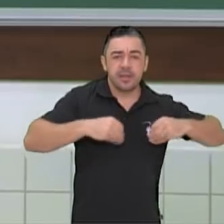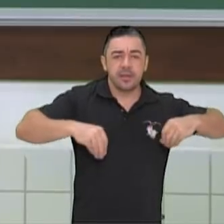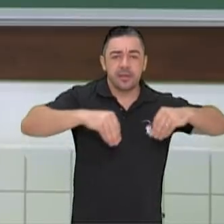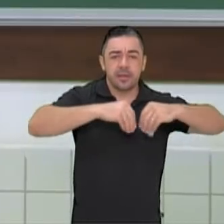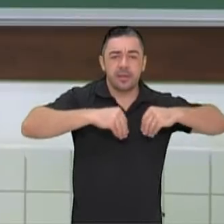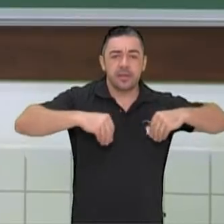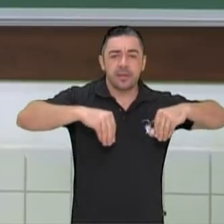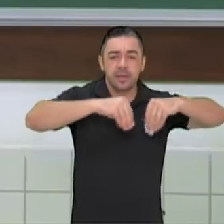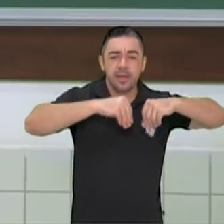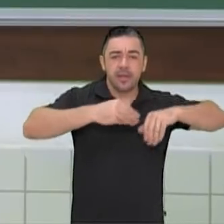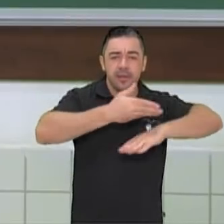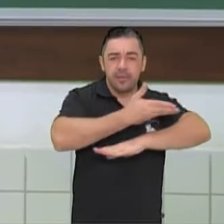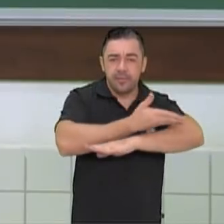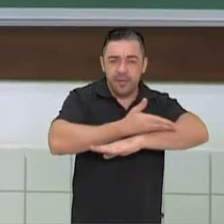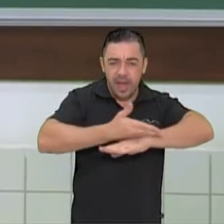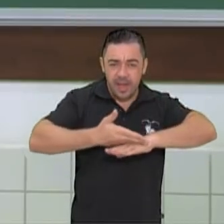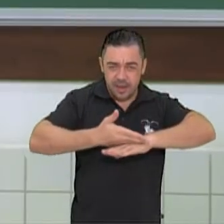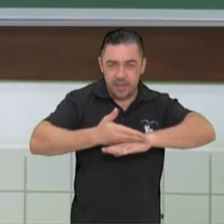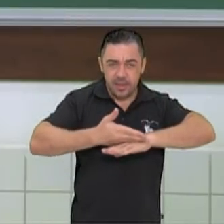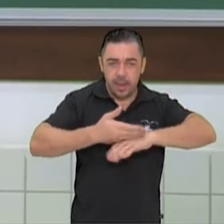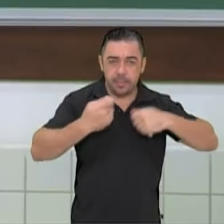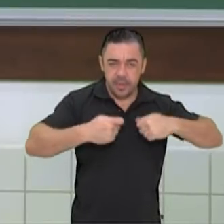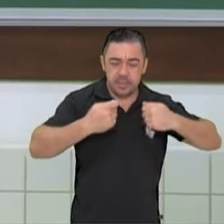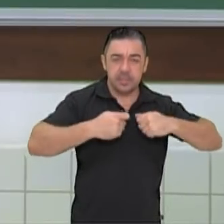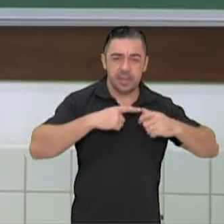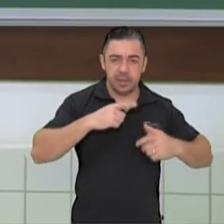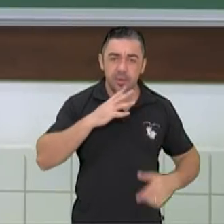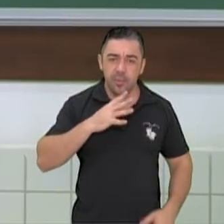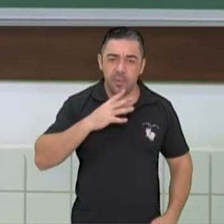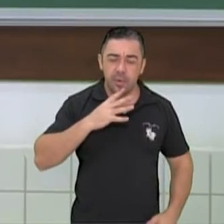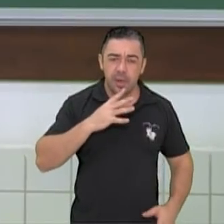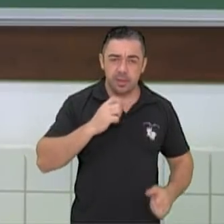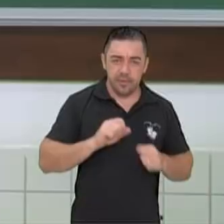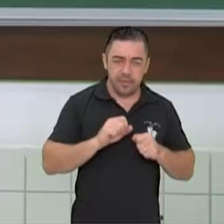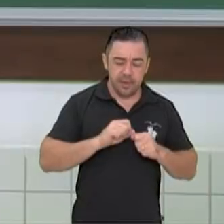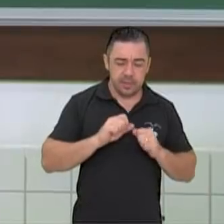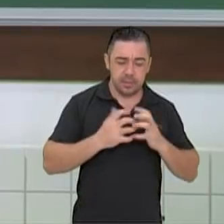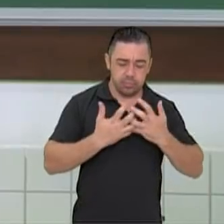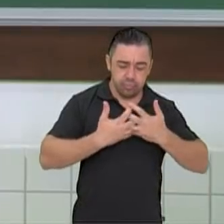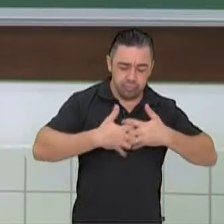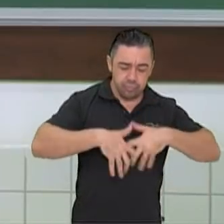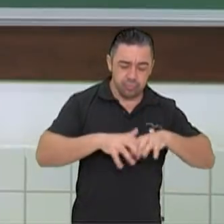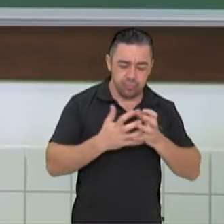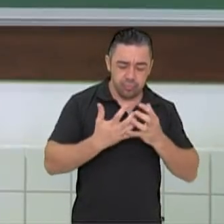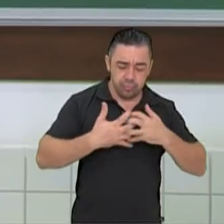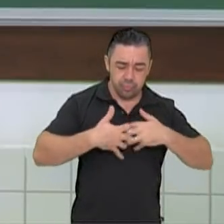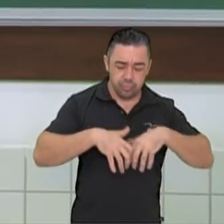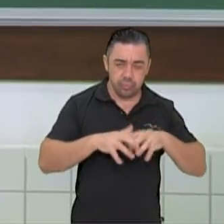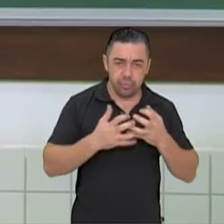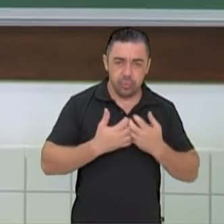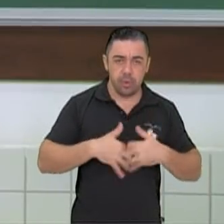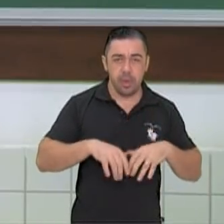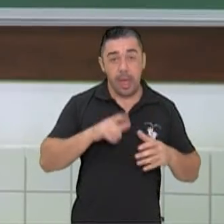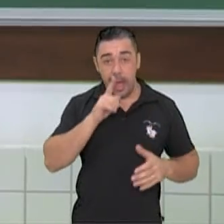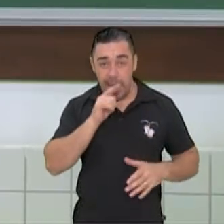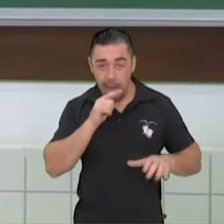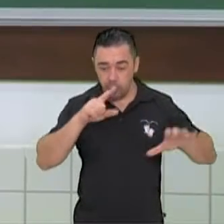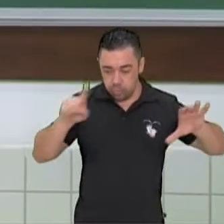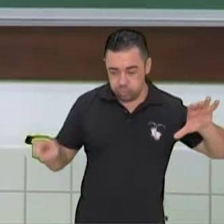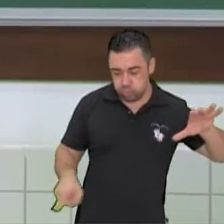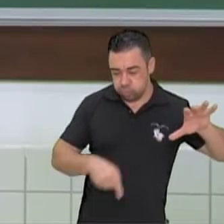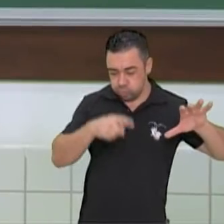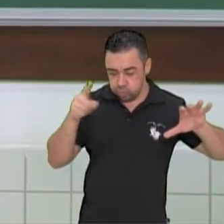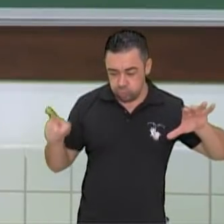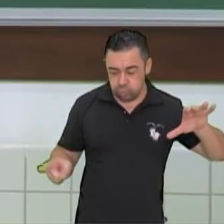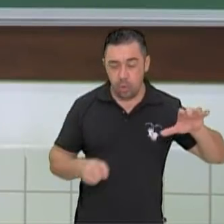trigo para fazer o pão? Tem que ter um moinho de pedra também, ou roda d'água, também era uma das tecnologias utilizadas no